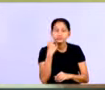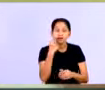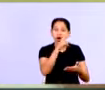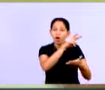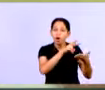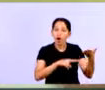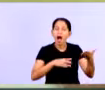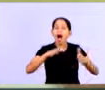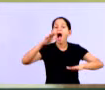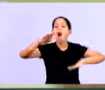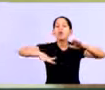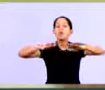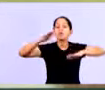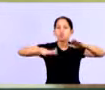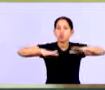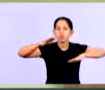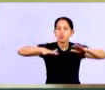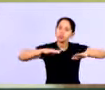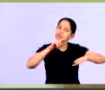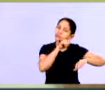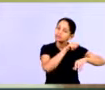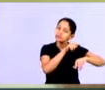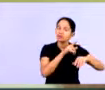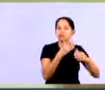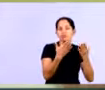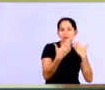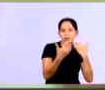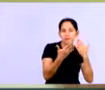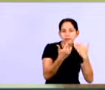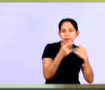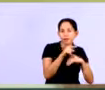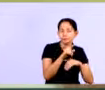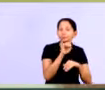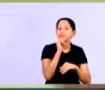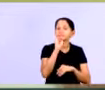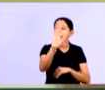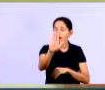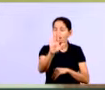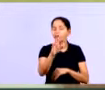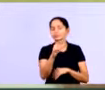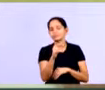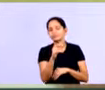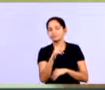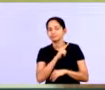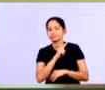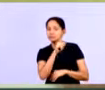Sugiro algumas coisas aqui no chat. Opa, só um momento, professor. Aqui, ó.